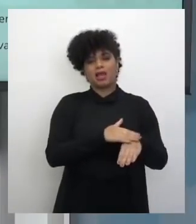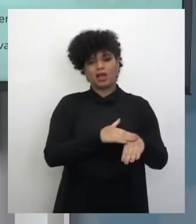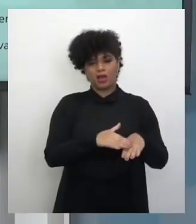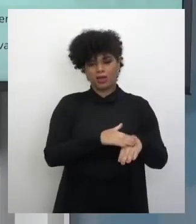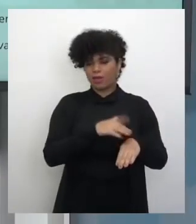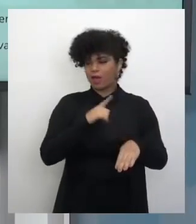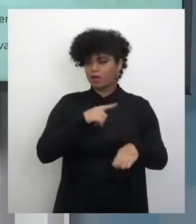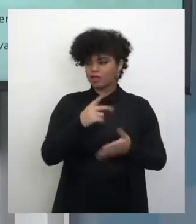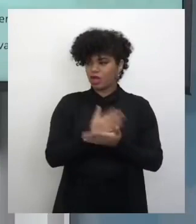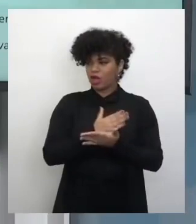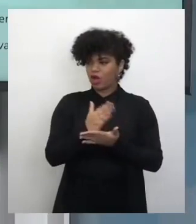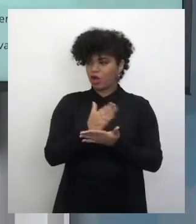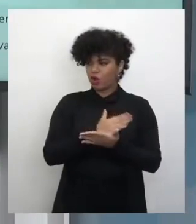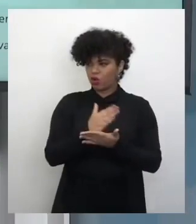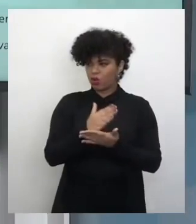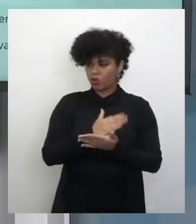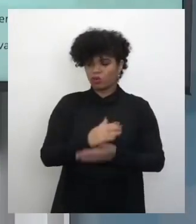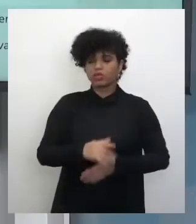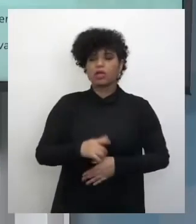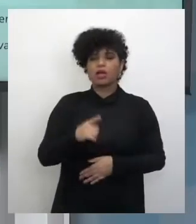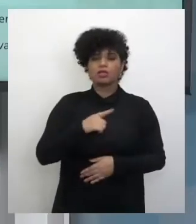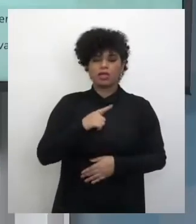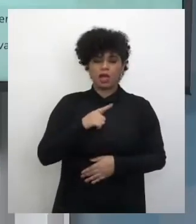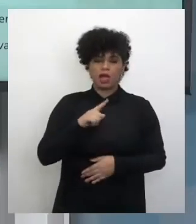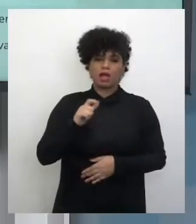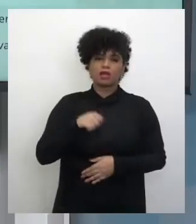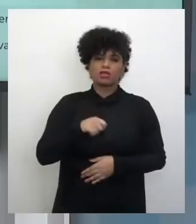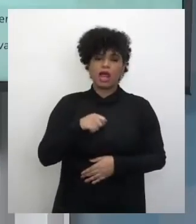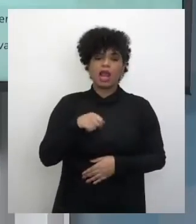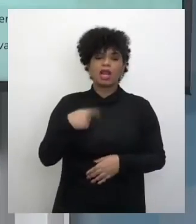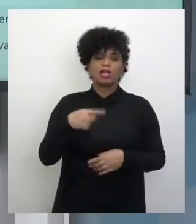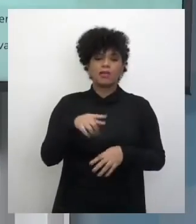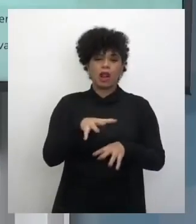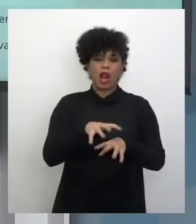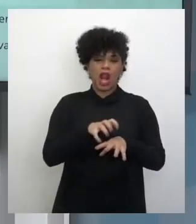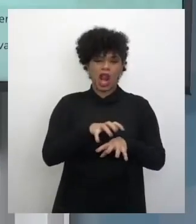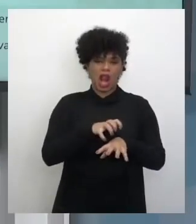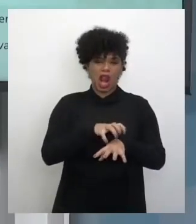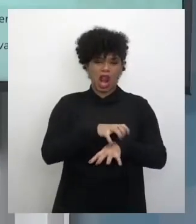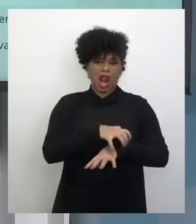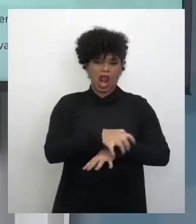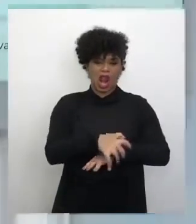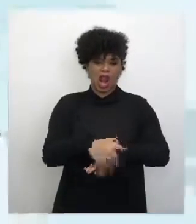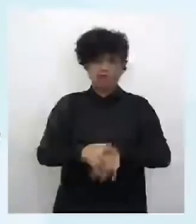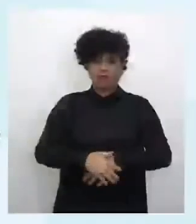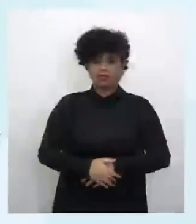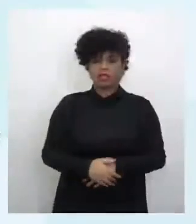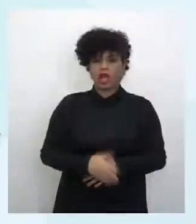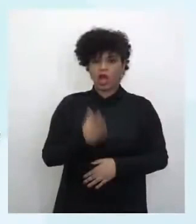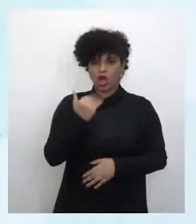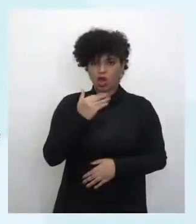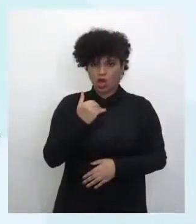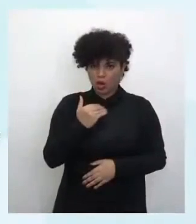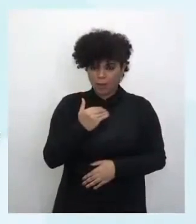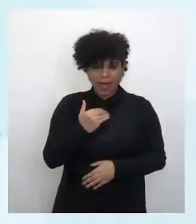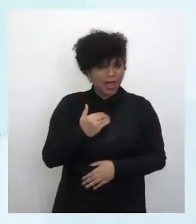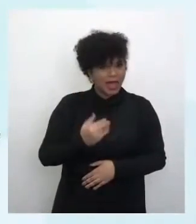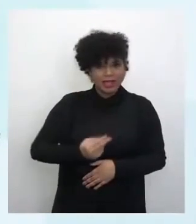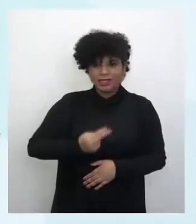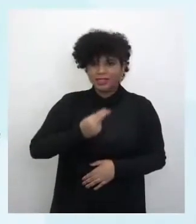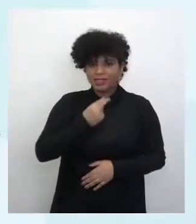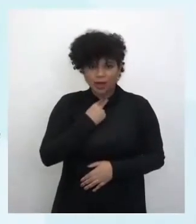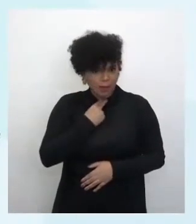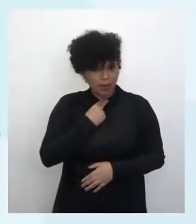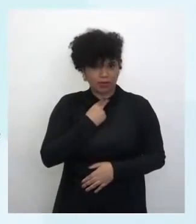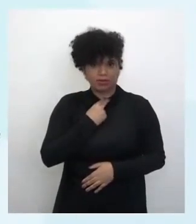alguma substância tóxica que possa queimar ou possa dar alergia a alguma coisa. Não comer qualquer tipo de alimento, gente, não comer